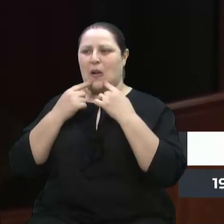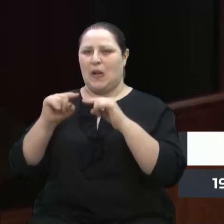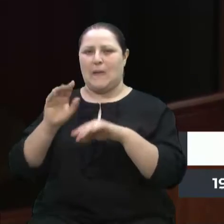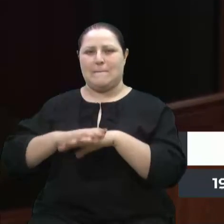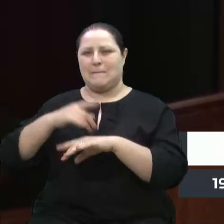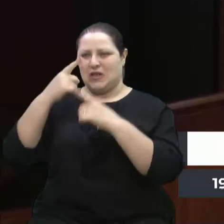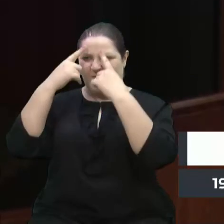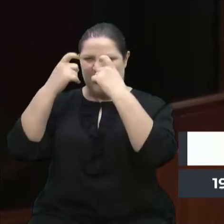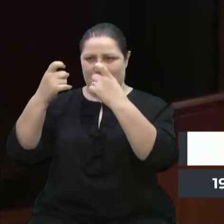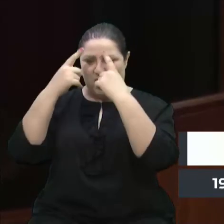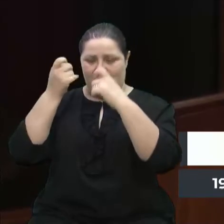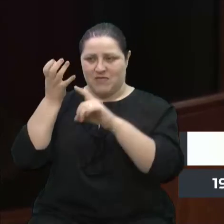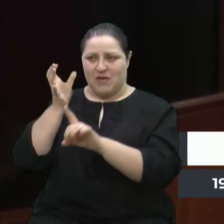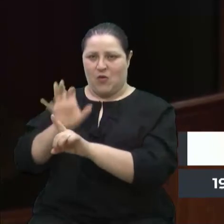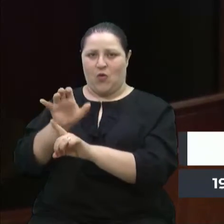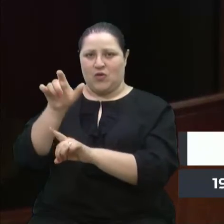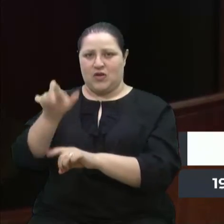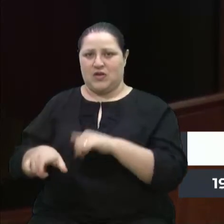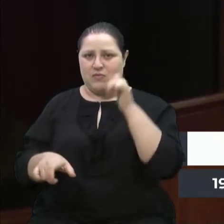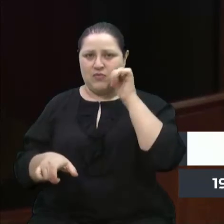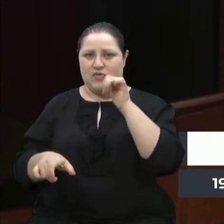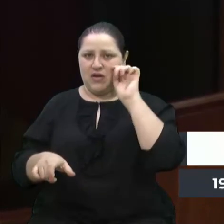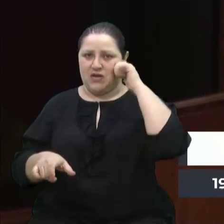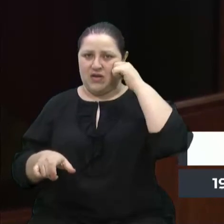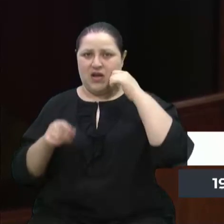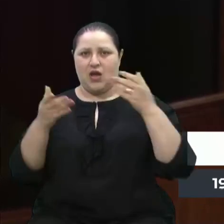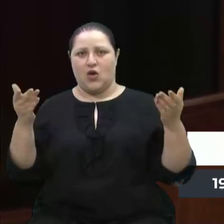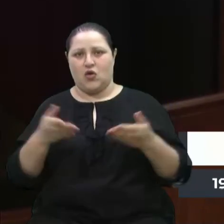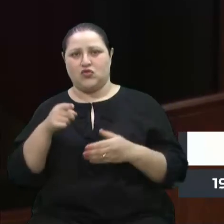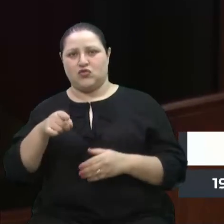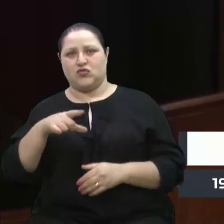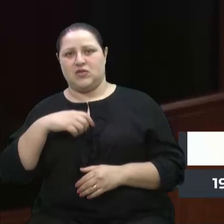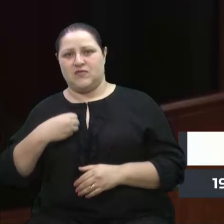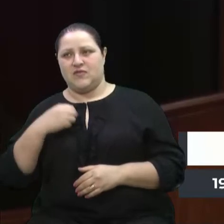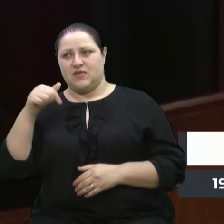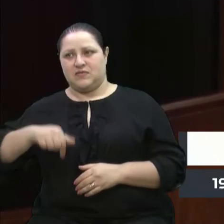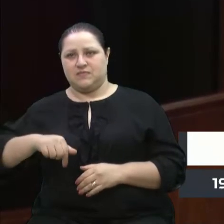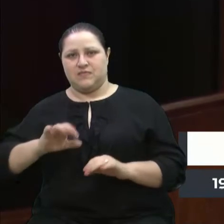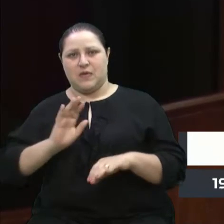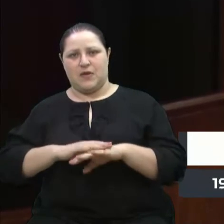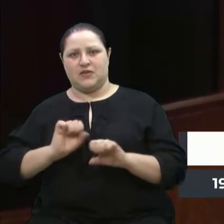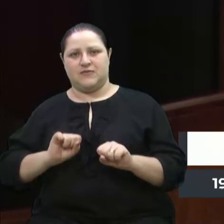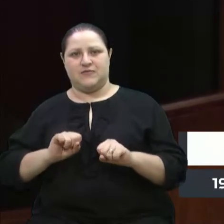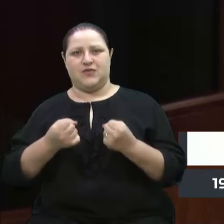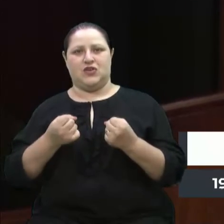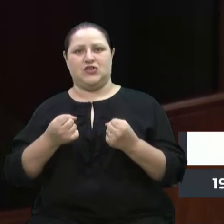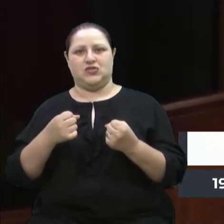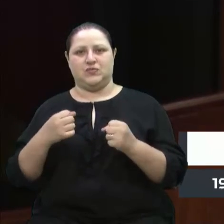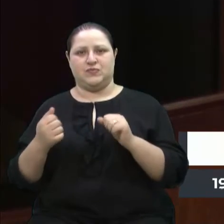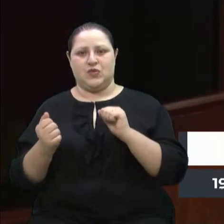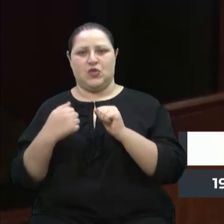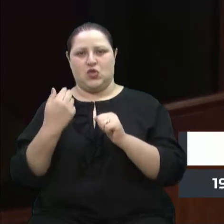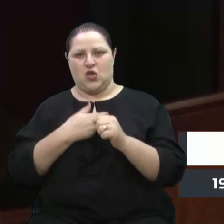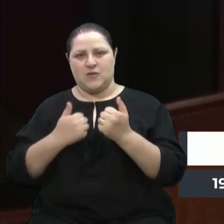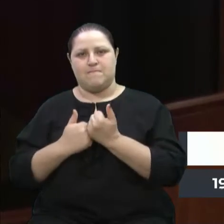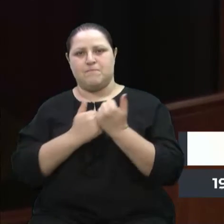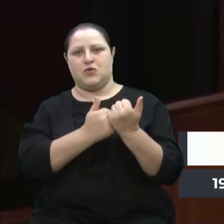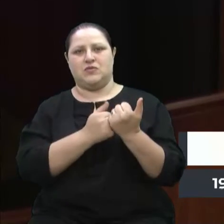contra as mulheres negras, hoje a senhora está aqui, mais forte e com a gente para lhe